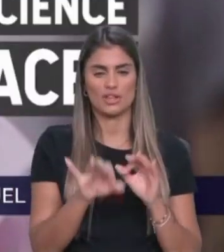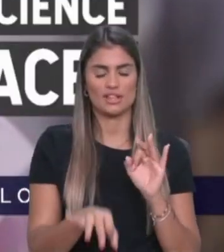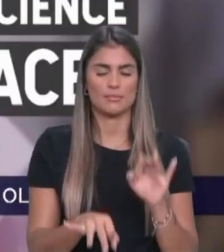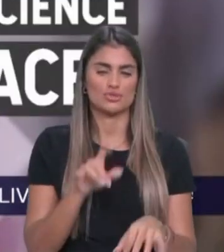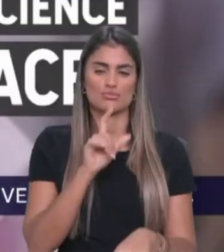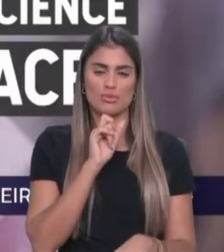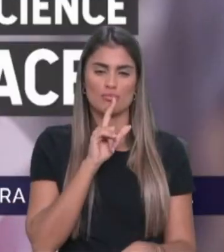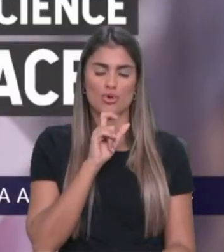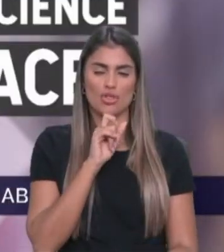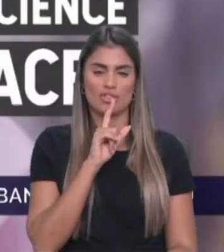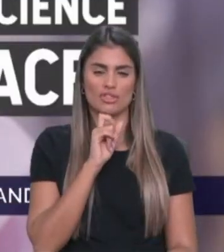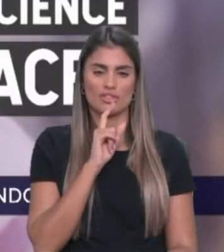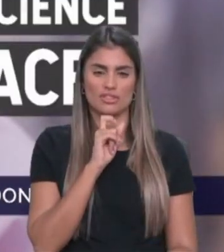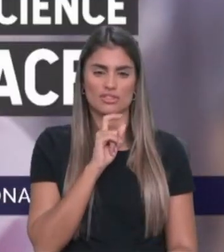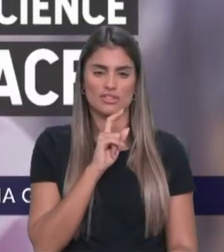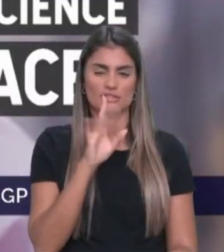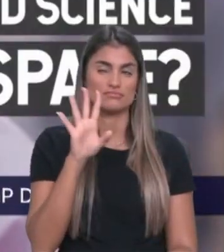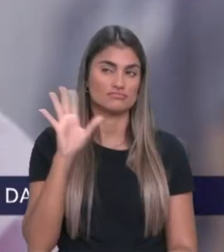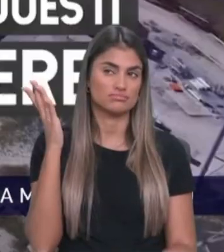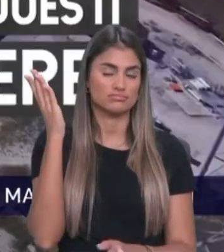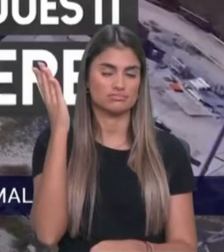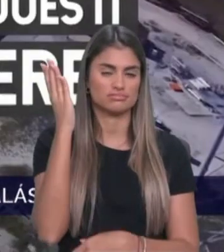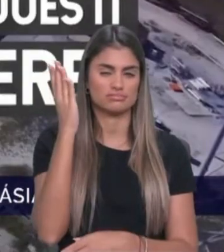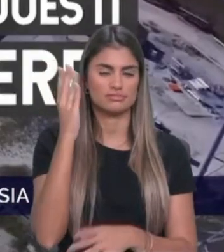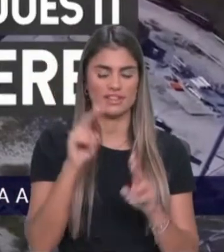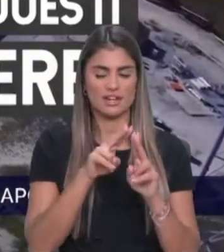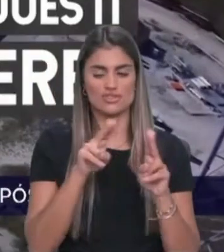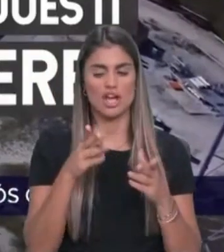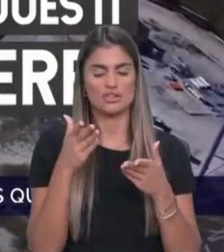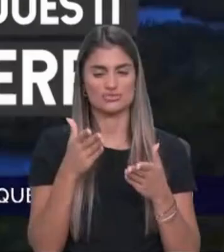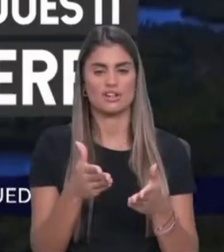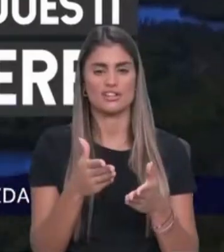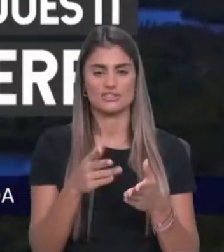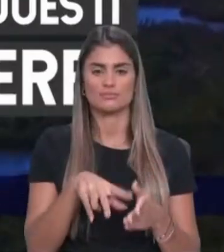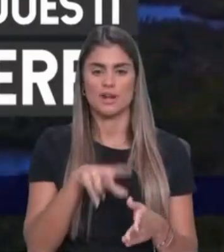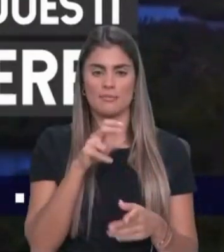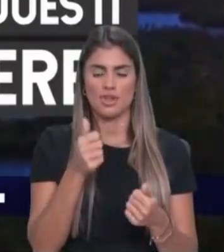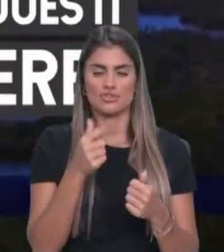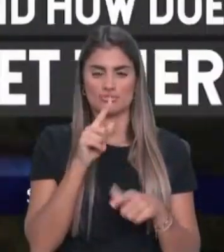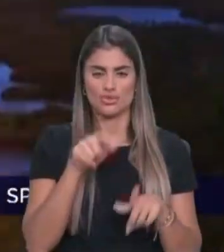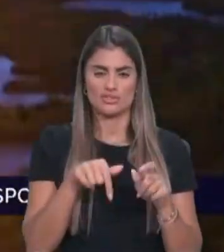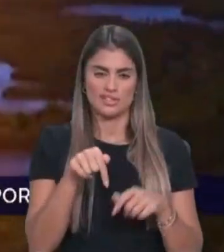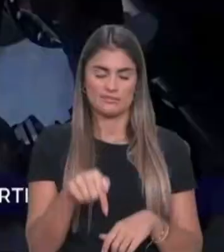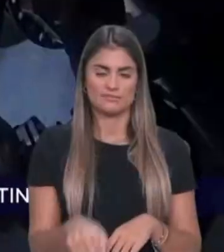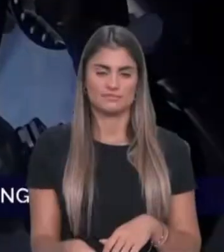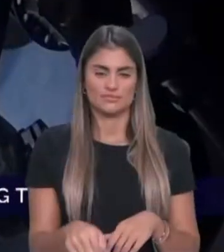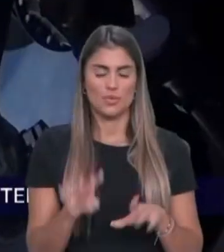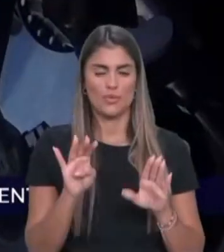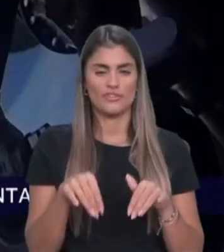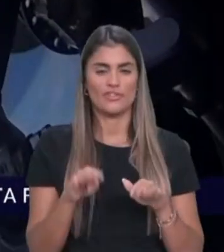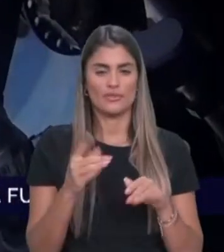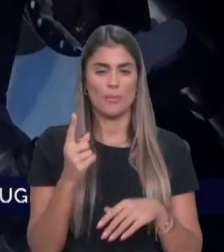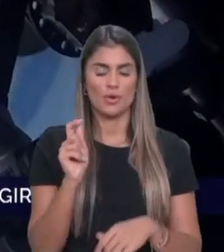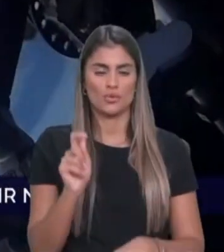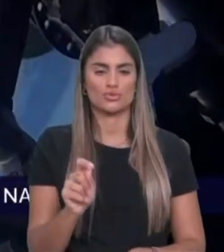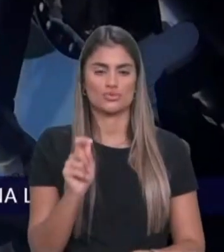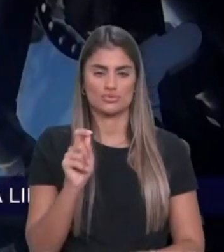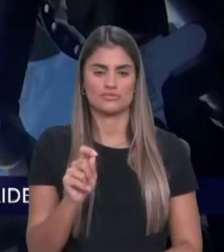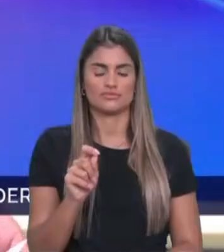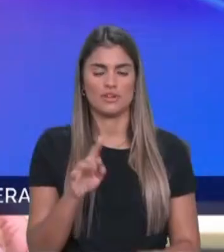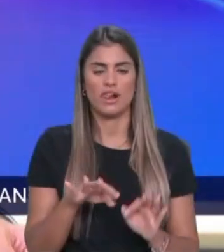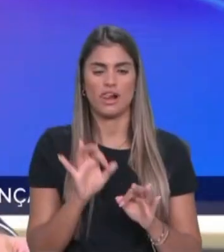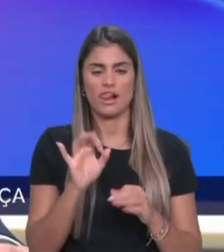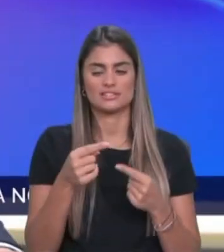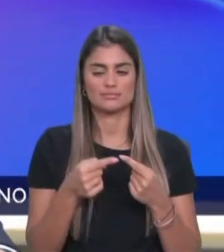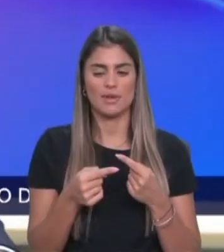vir precisamente da Estação Espacial Internacional para ajudar a respirar melhor as pessoas aqui na Terra. Para fecharmos, Miguel, e num minuto, vamos à sugestão da